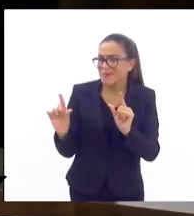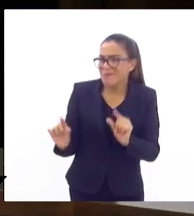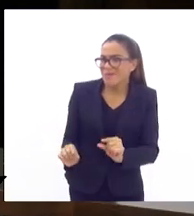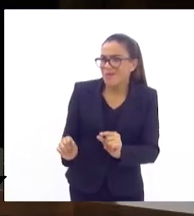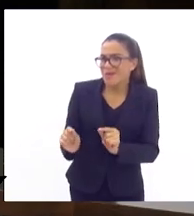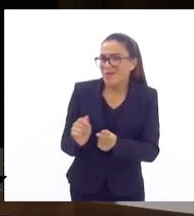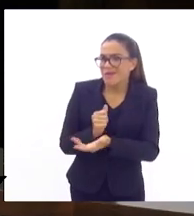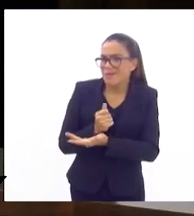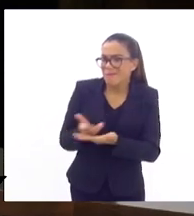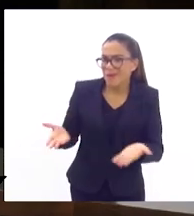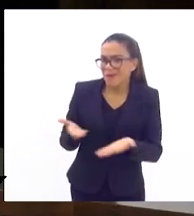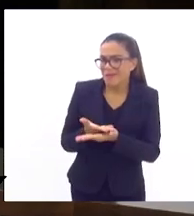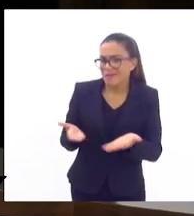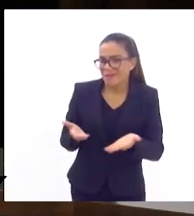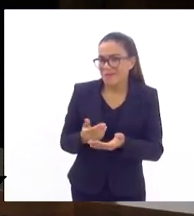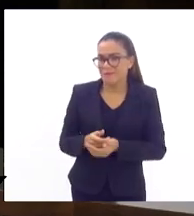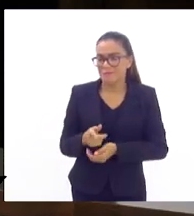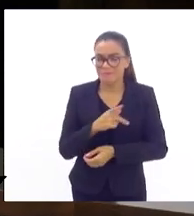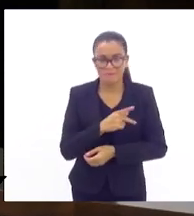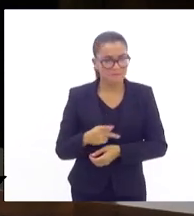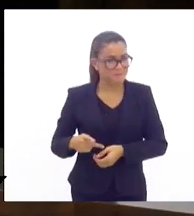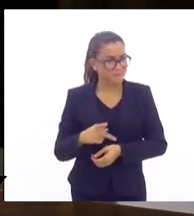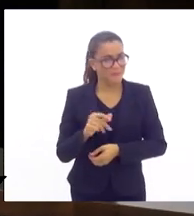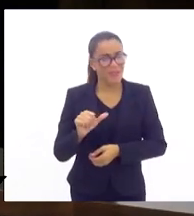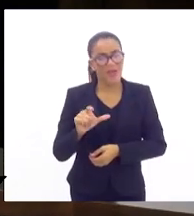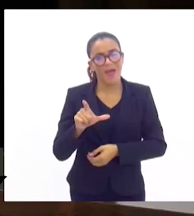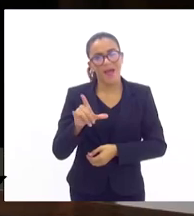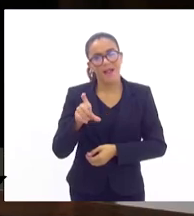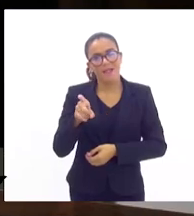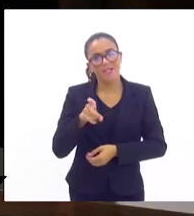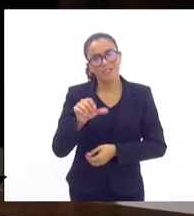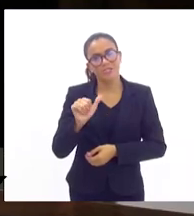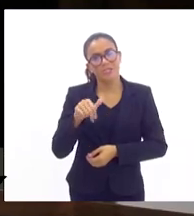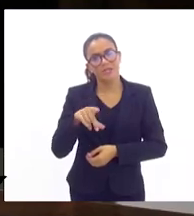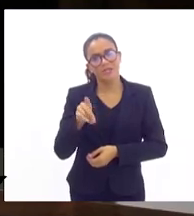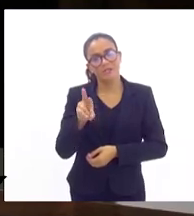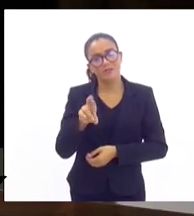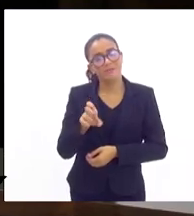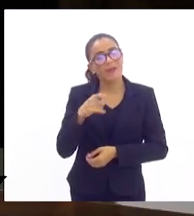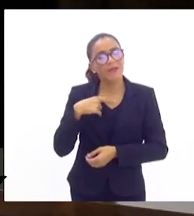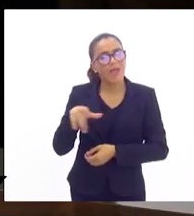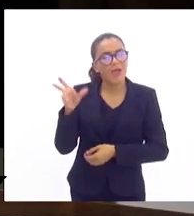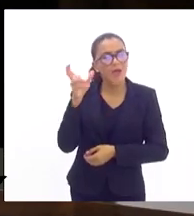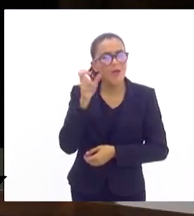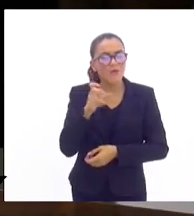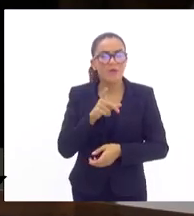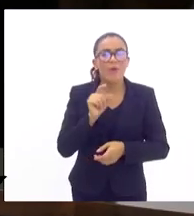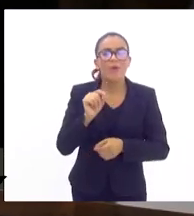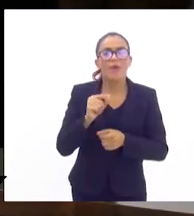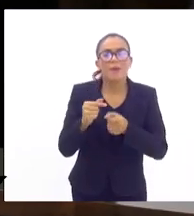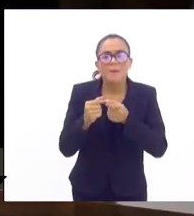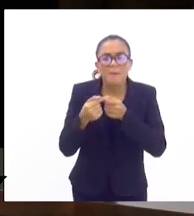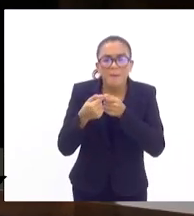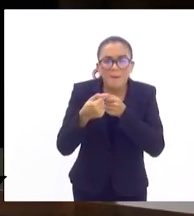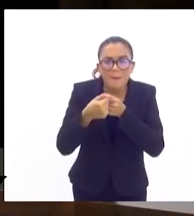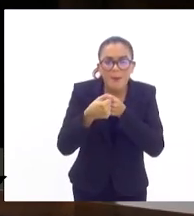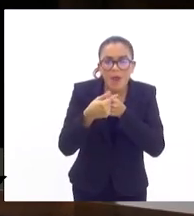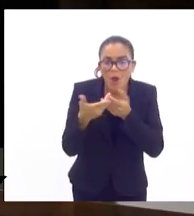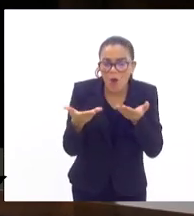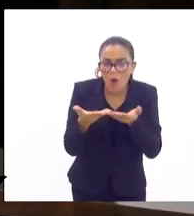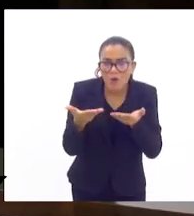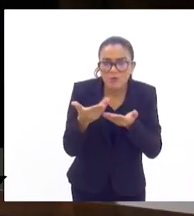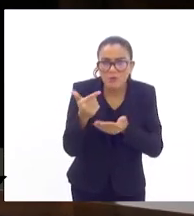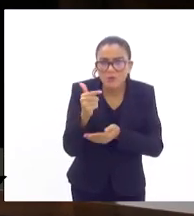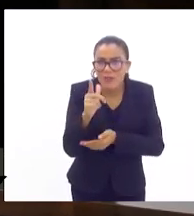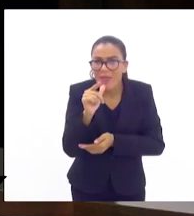ouvir, presidente Alexandre. O que a gente quer ouvir dos investimentos é daquele bairro que hoje não tem